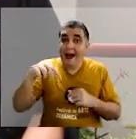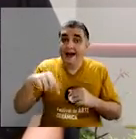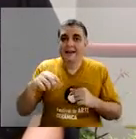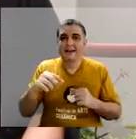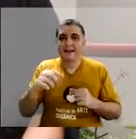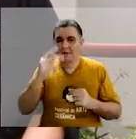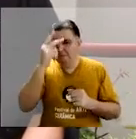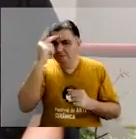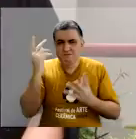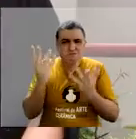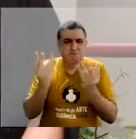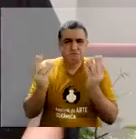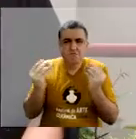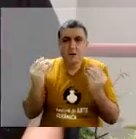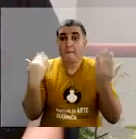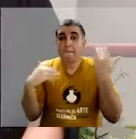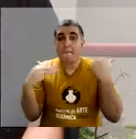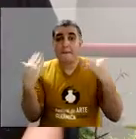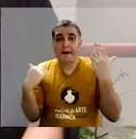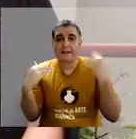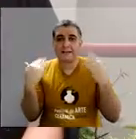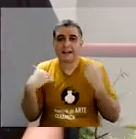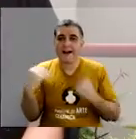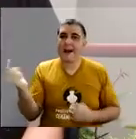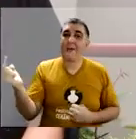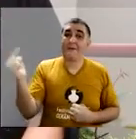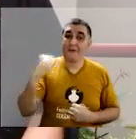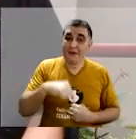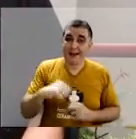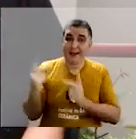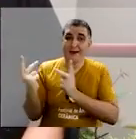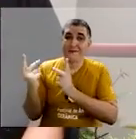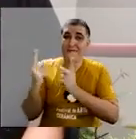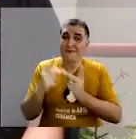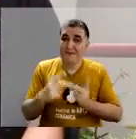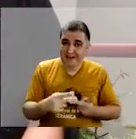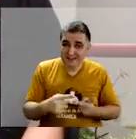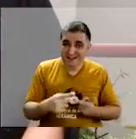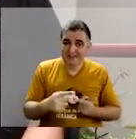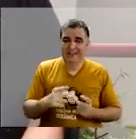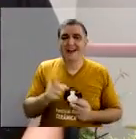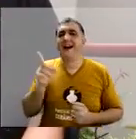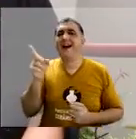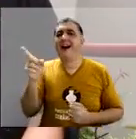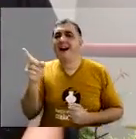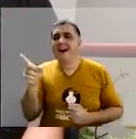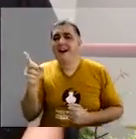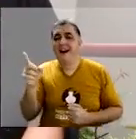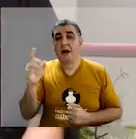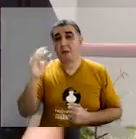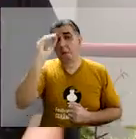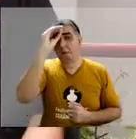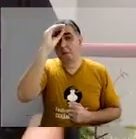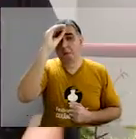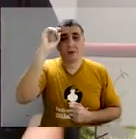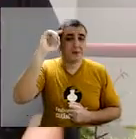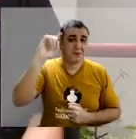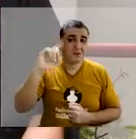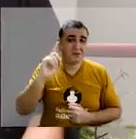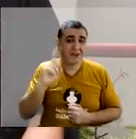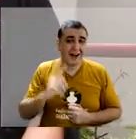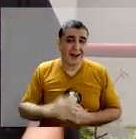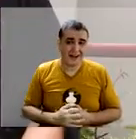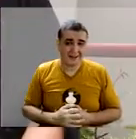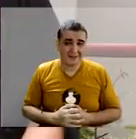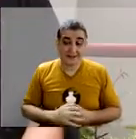turista que não tem a menor noção. Tem gente que acha que quando você faz um vaso, você colocou alguma coisa dentro, depois você